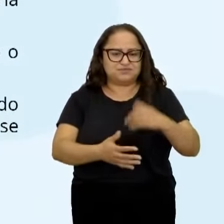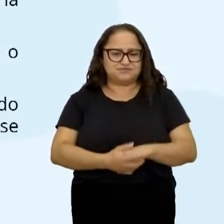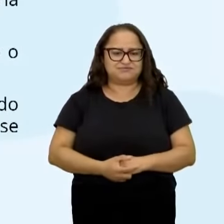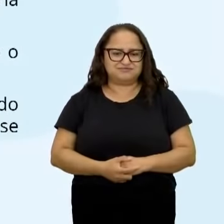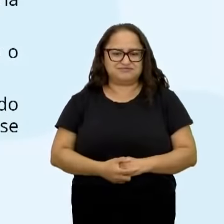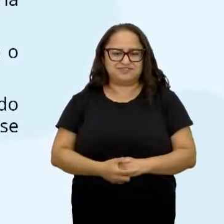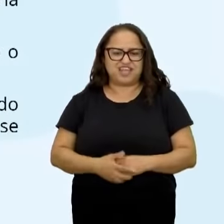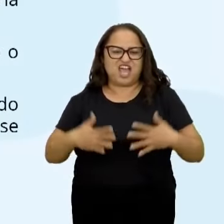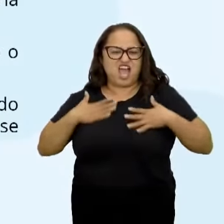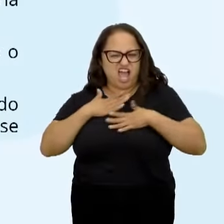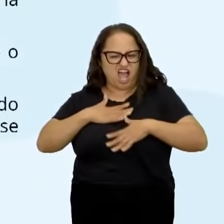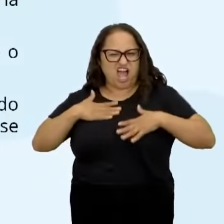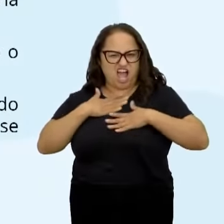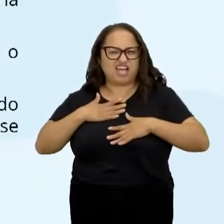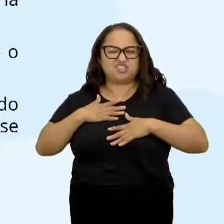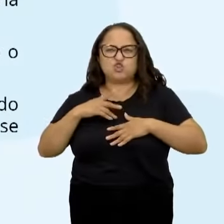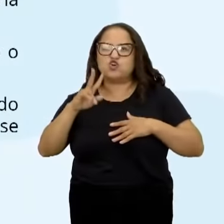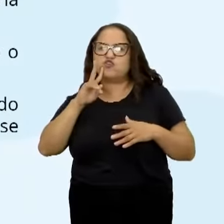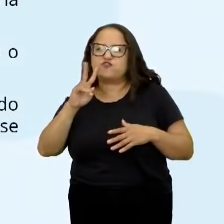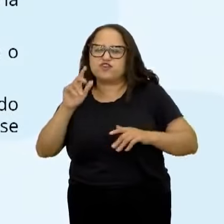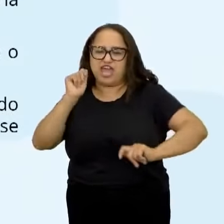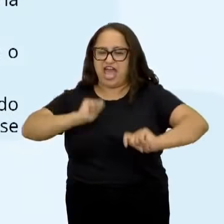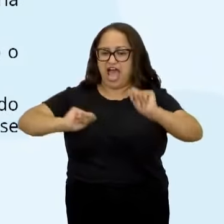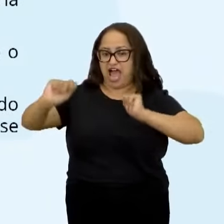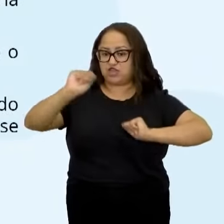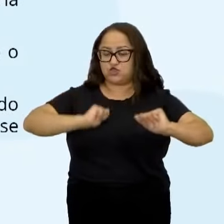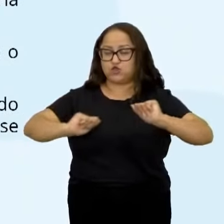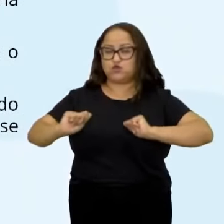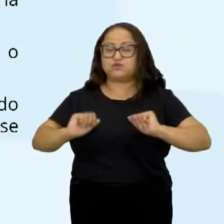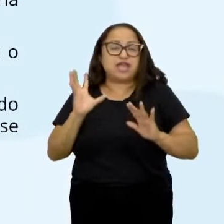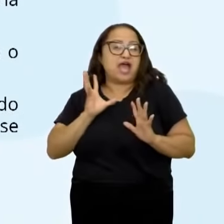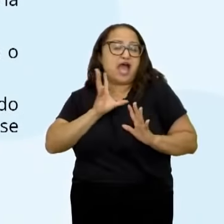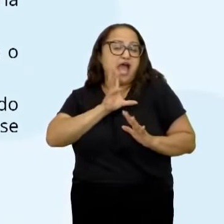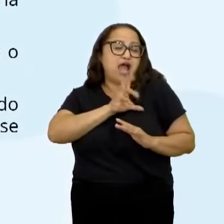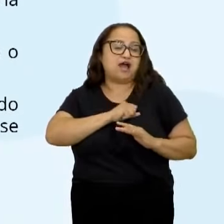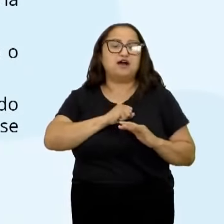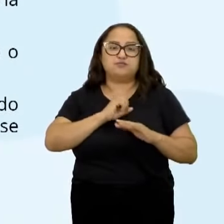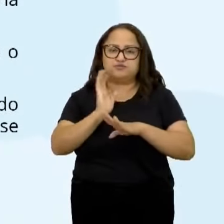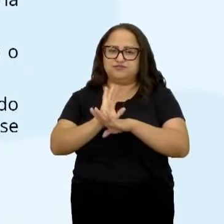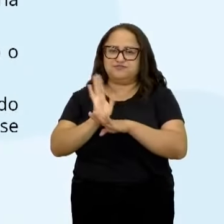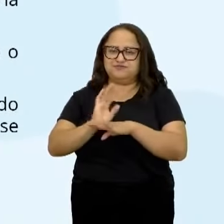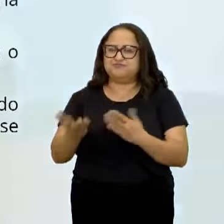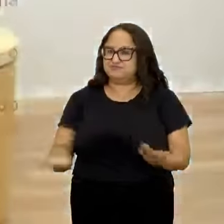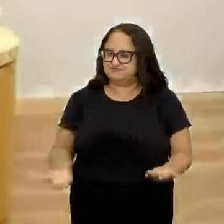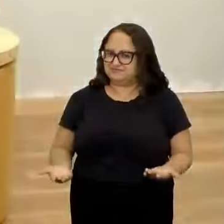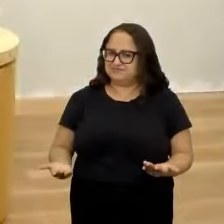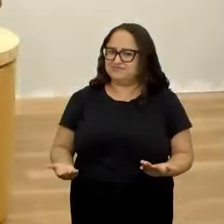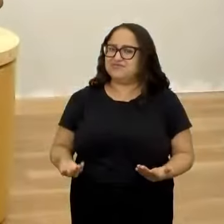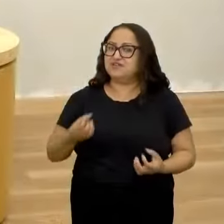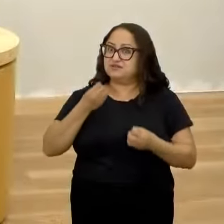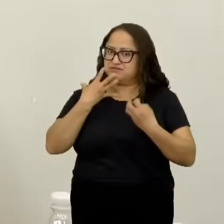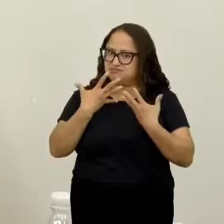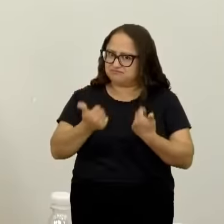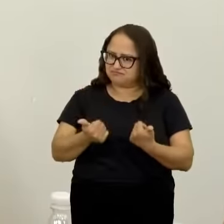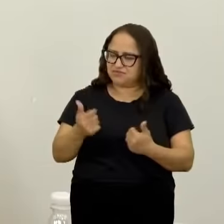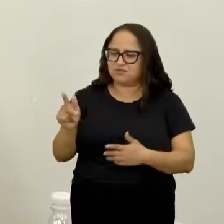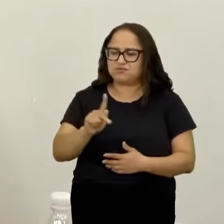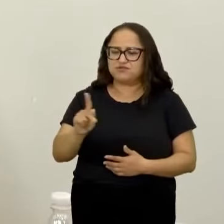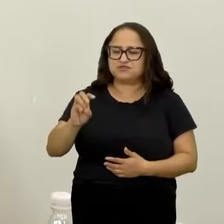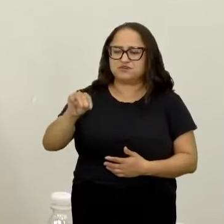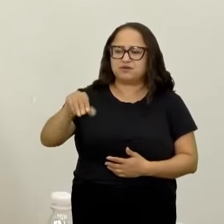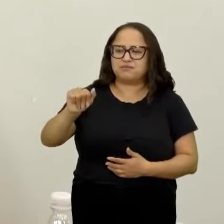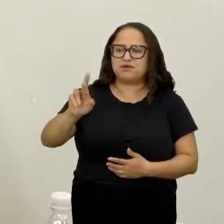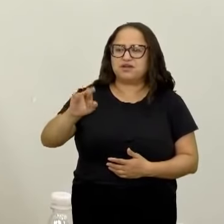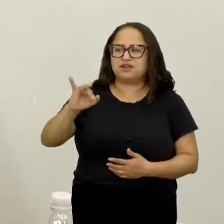curtou assistir a atuação dos atores Adoro filmes e aí que eu tô mandando pense olha só é a